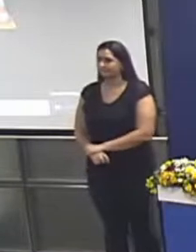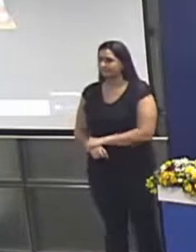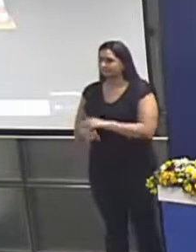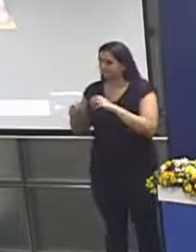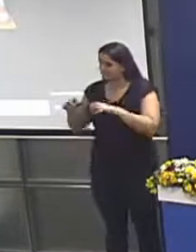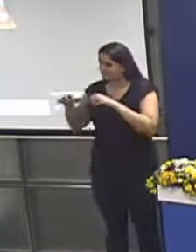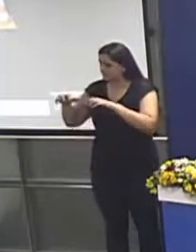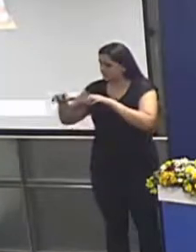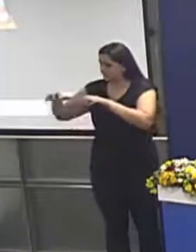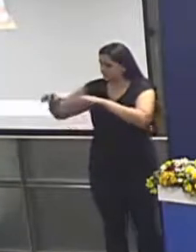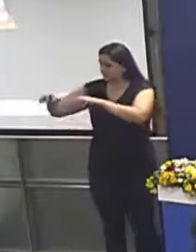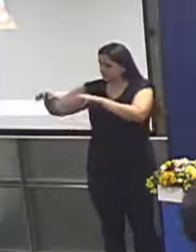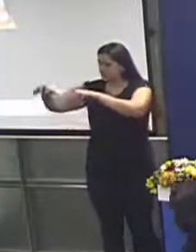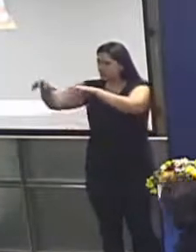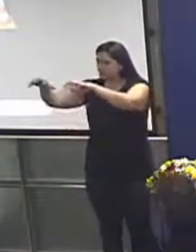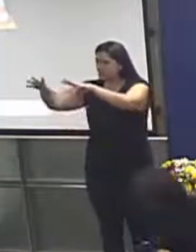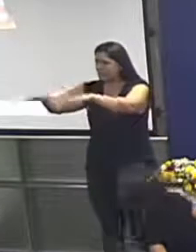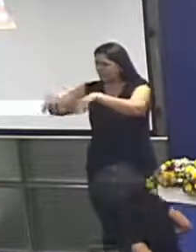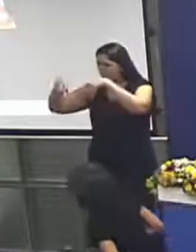chove sem